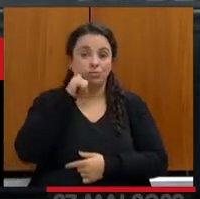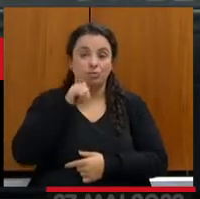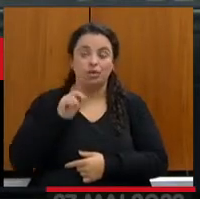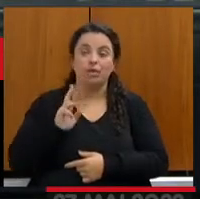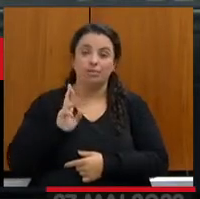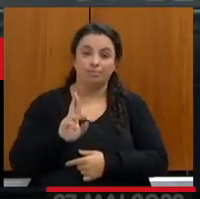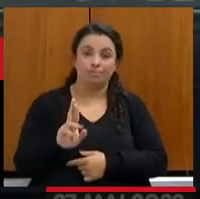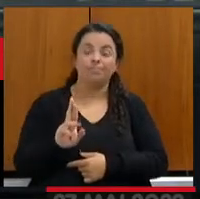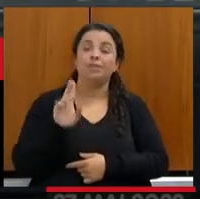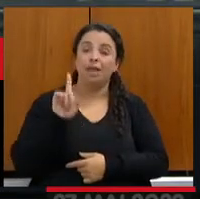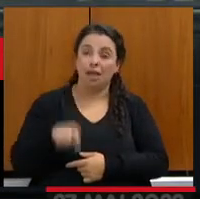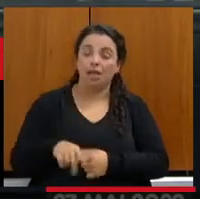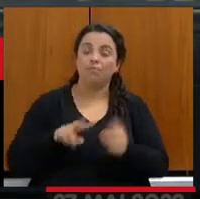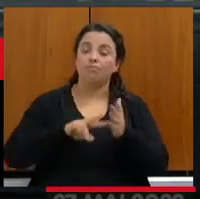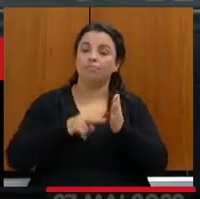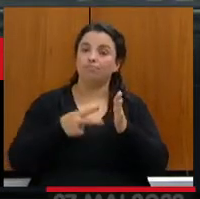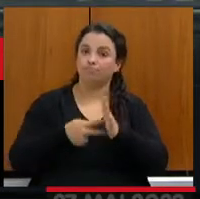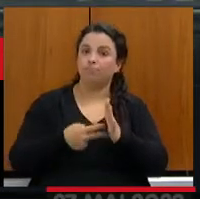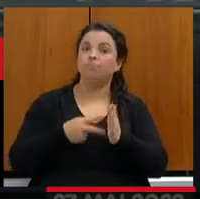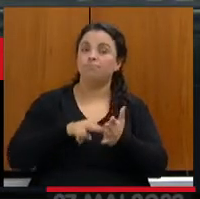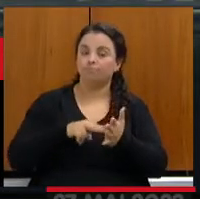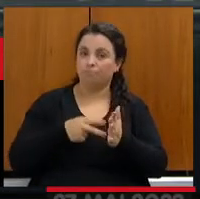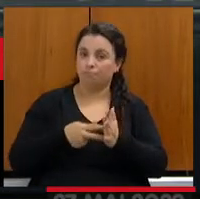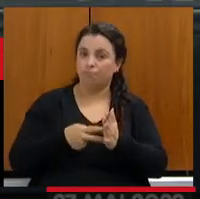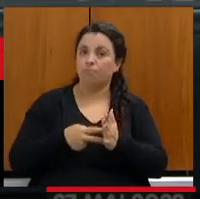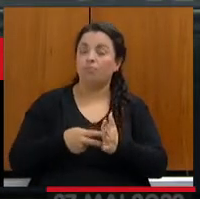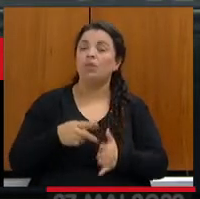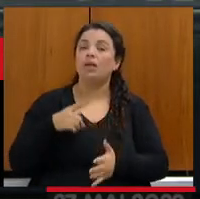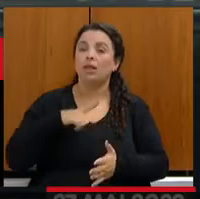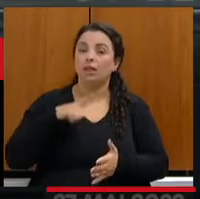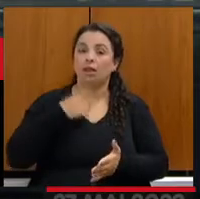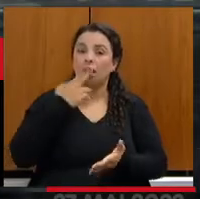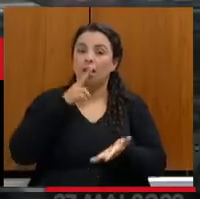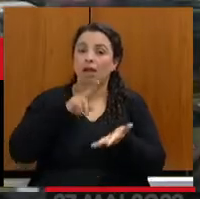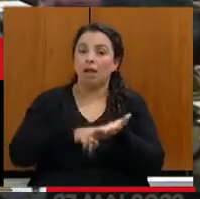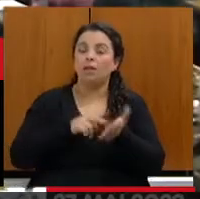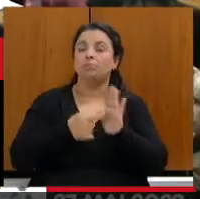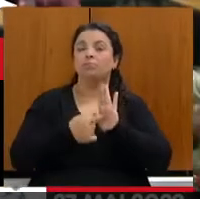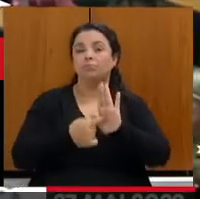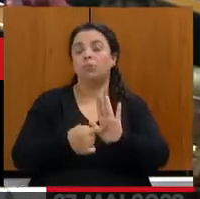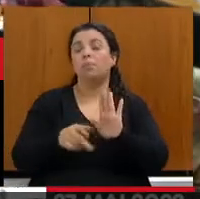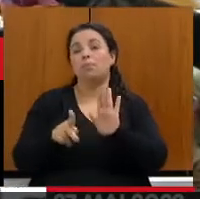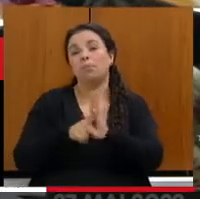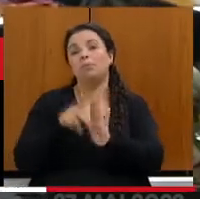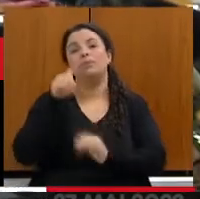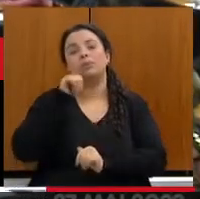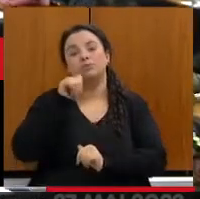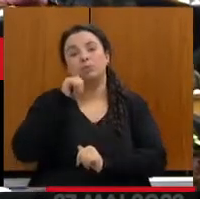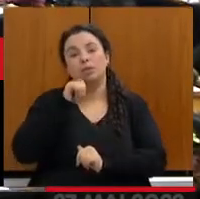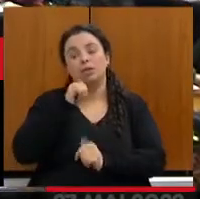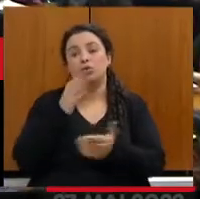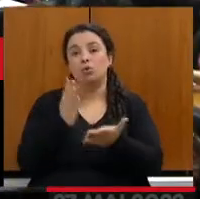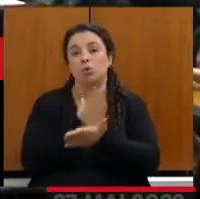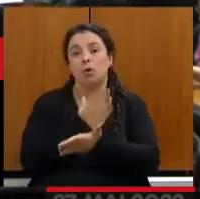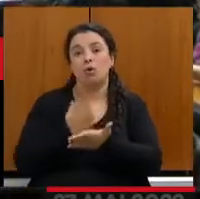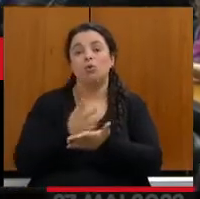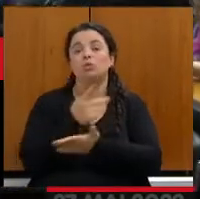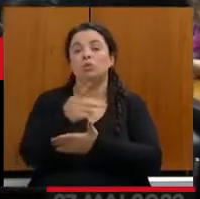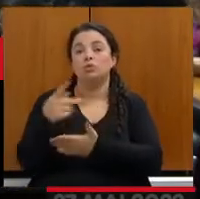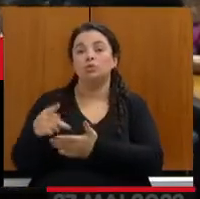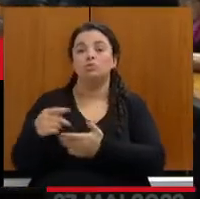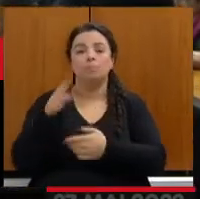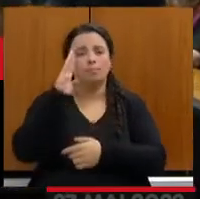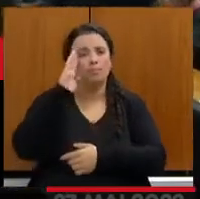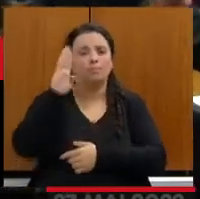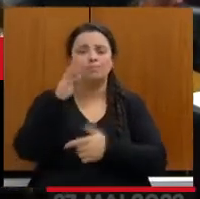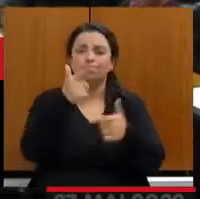de simbolismo coroado com a apresentação da carta das mulheres de Minas com algumas pessoas principais problemáticas